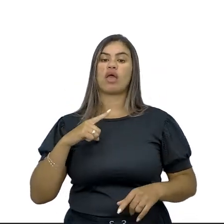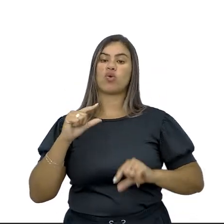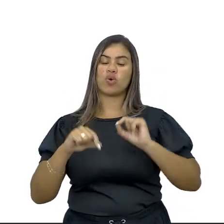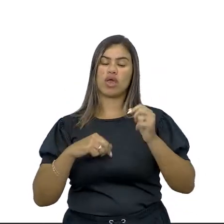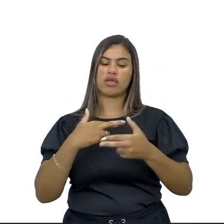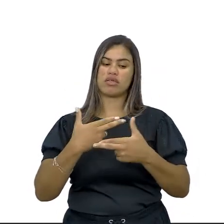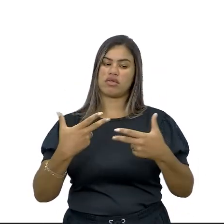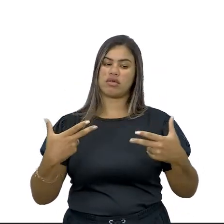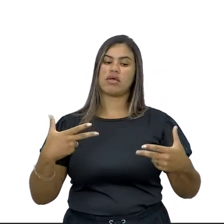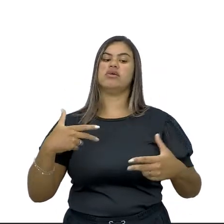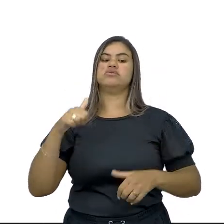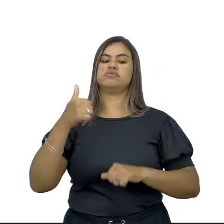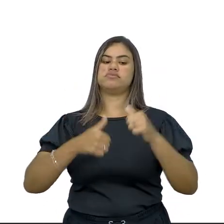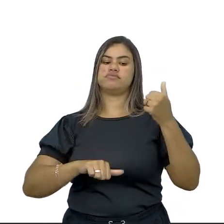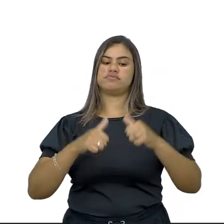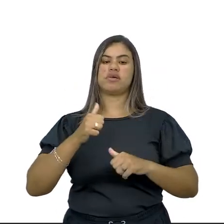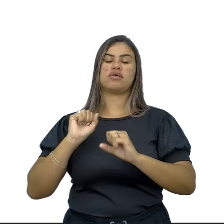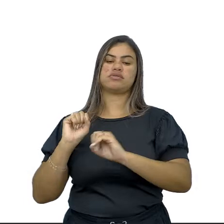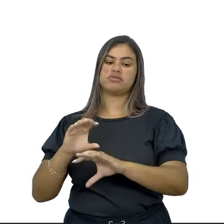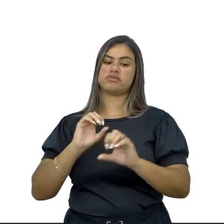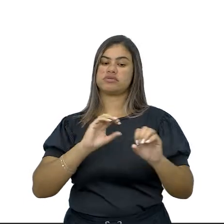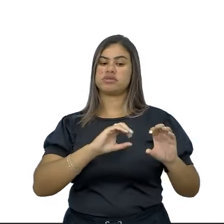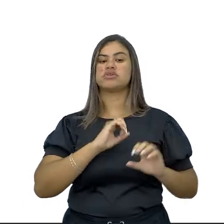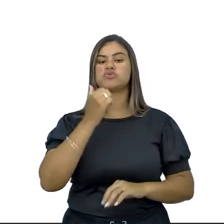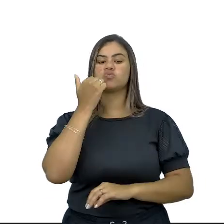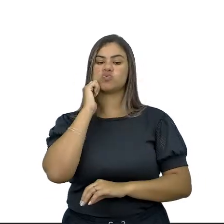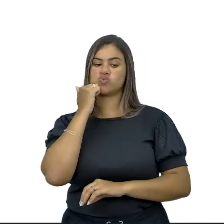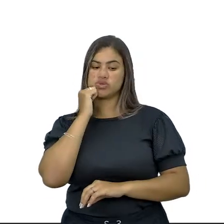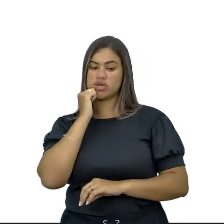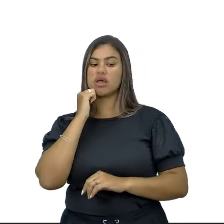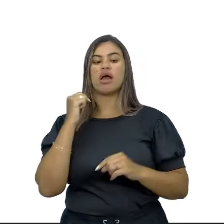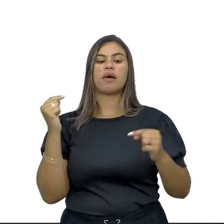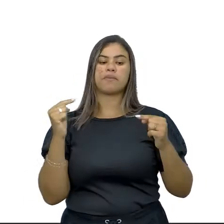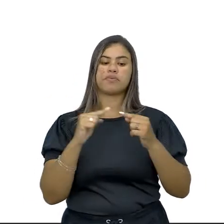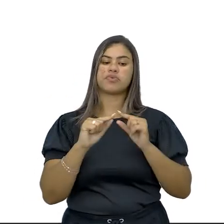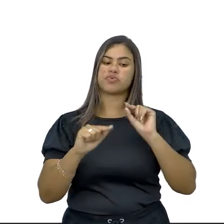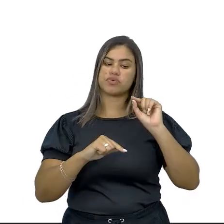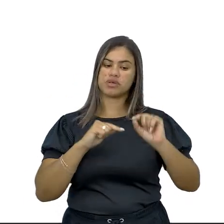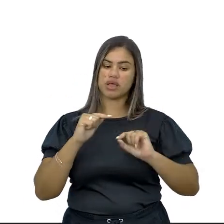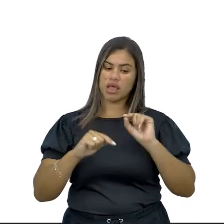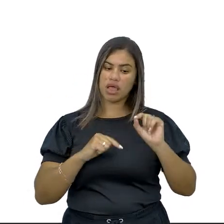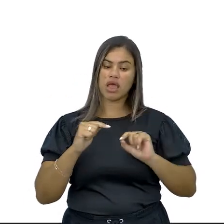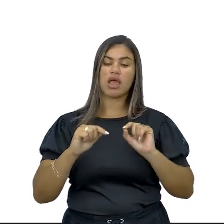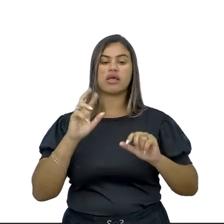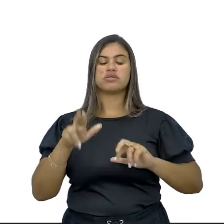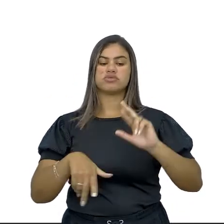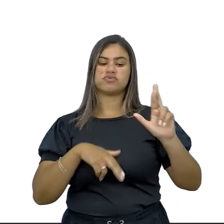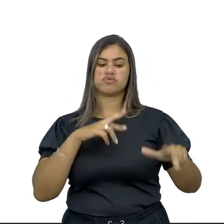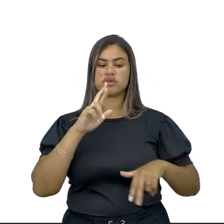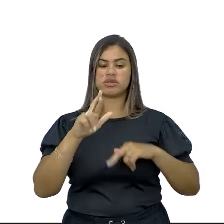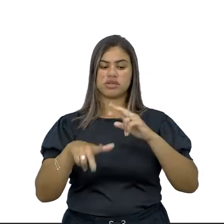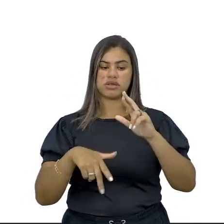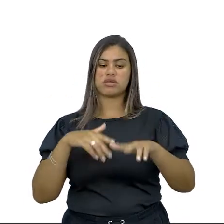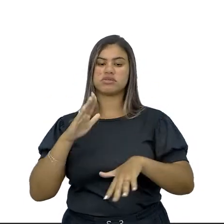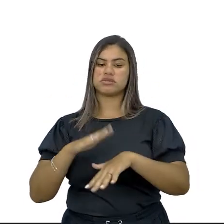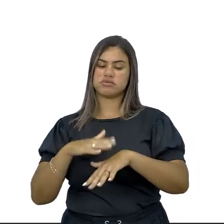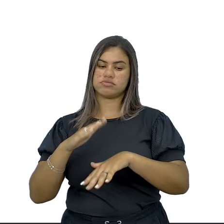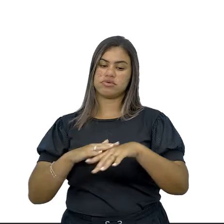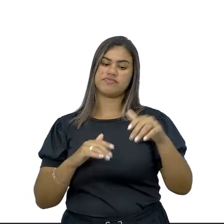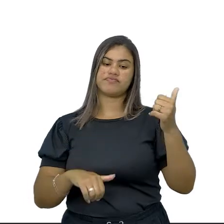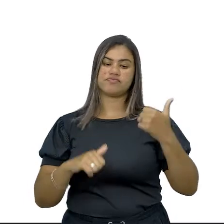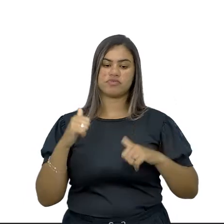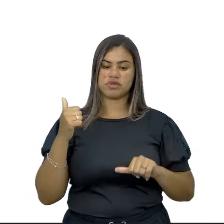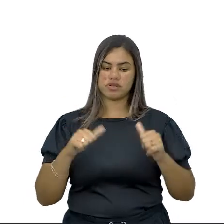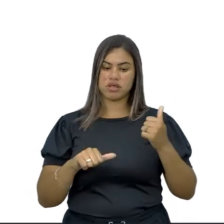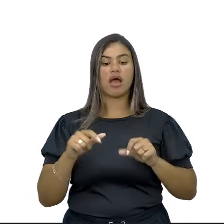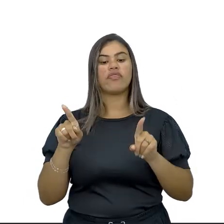nós conversamos sobre a avaliação de ensino em ciências, analisando as diferentes modalidades avaliativas,